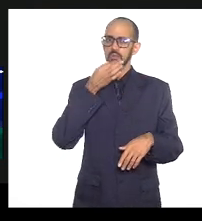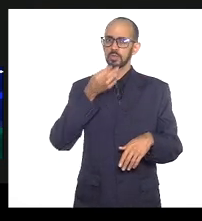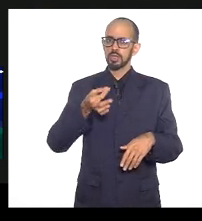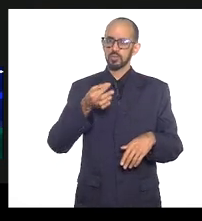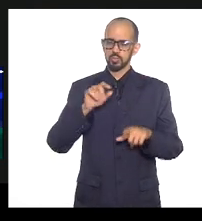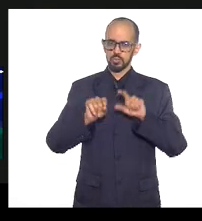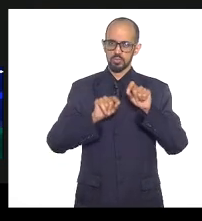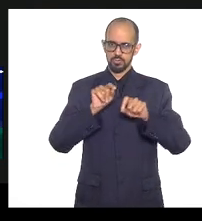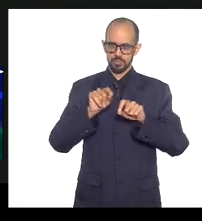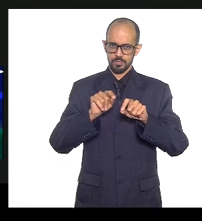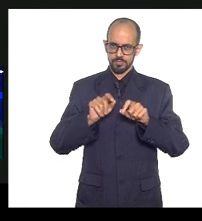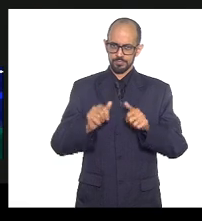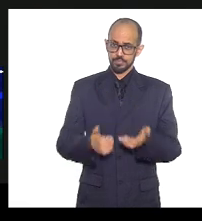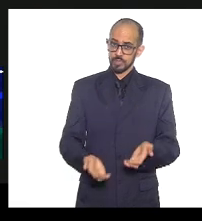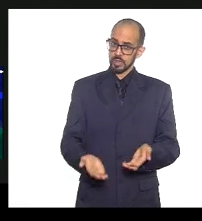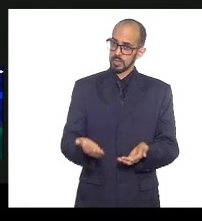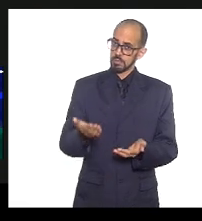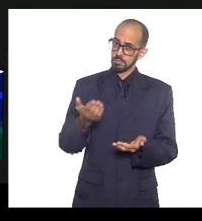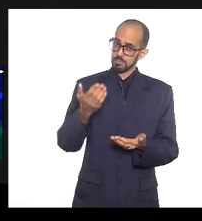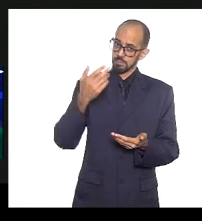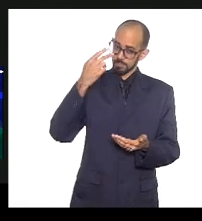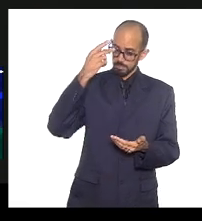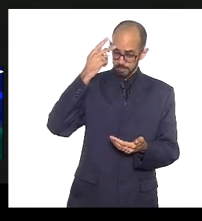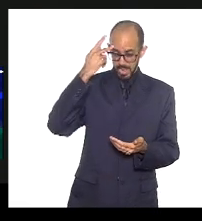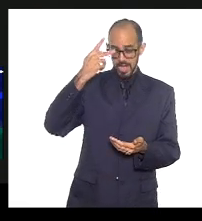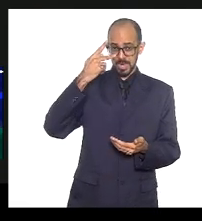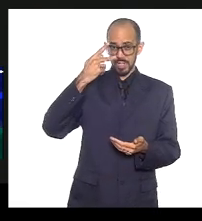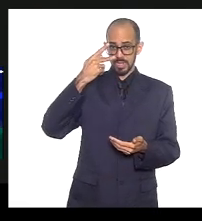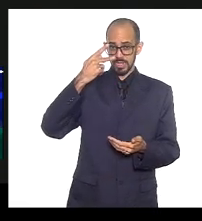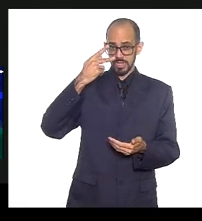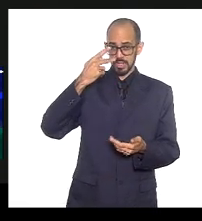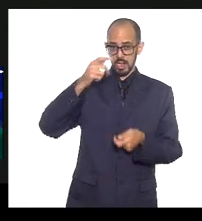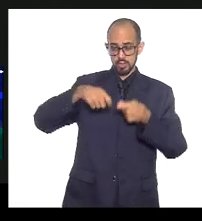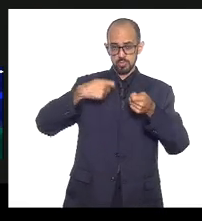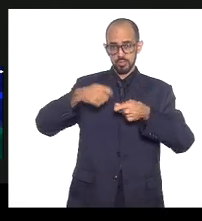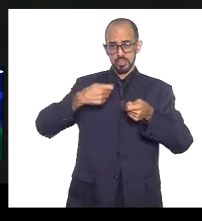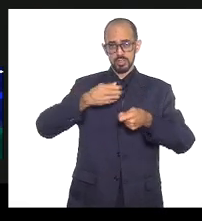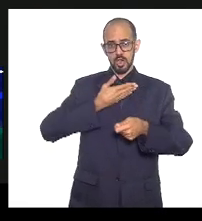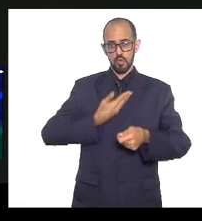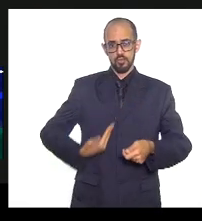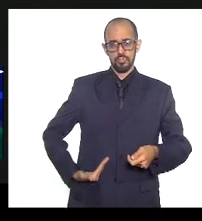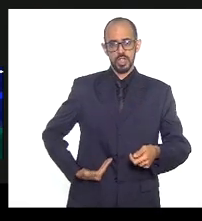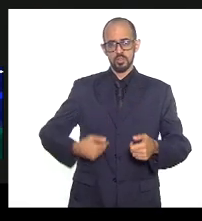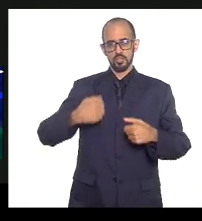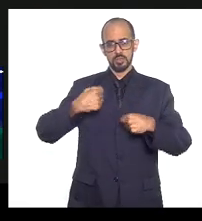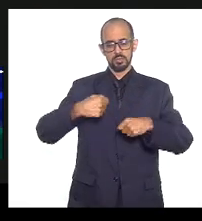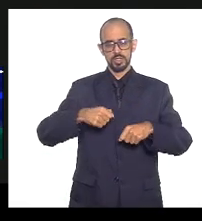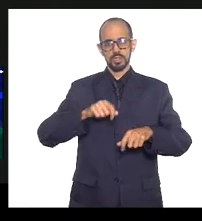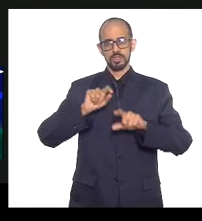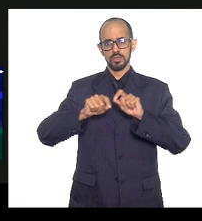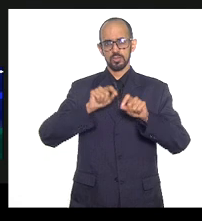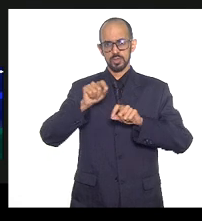você para governar automaticamente necessita de uma equipe